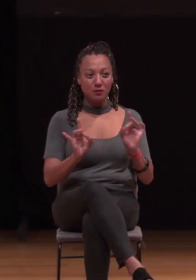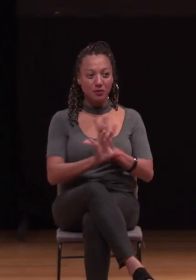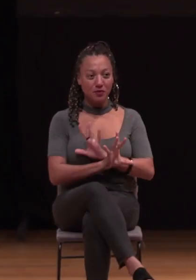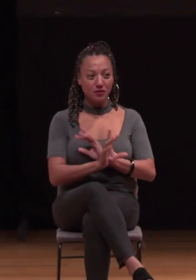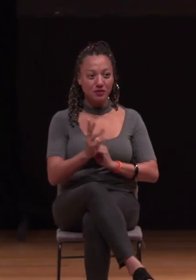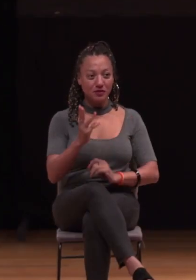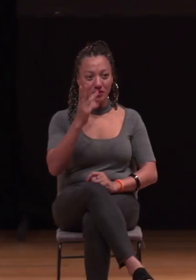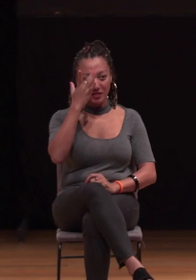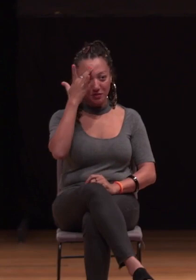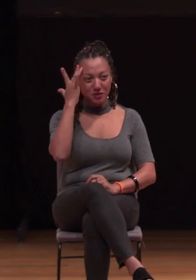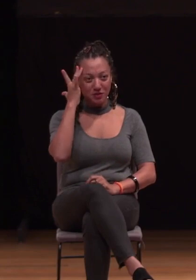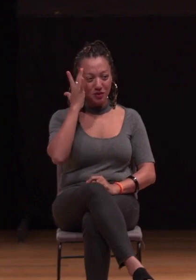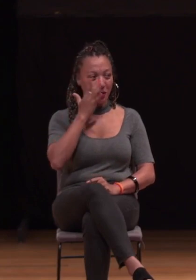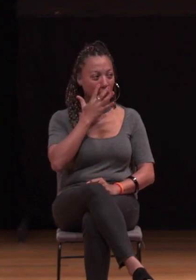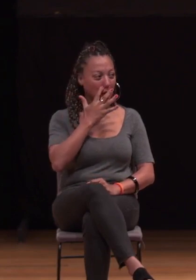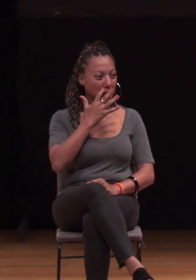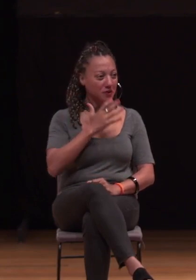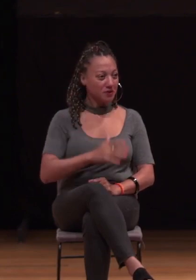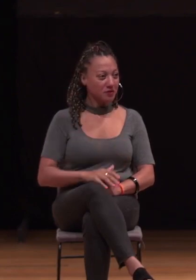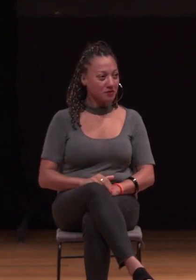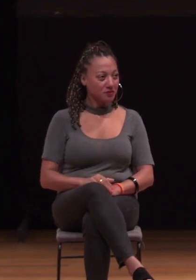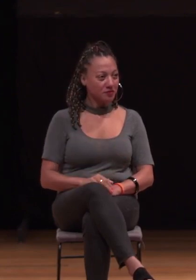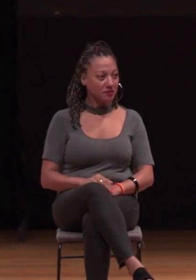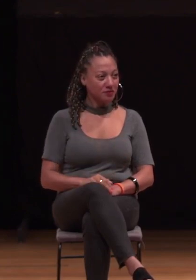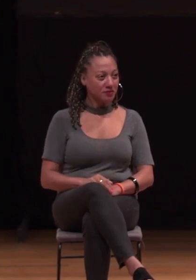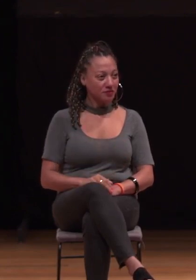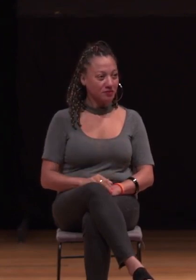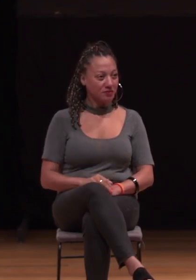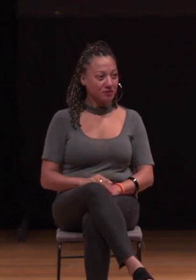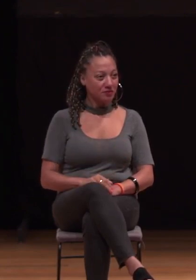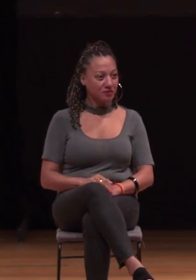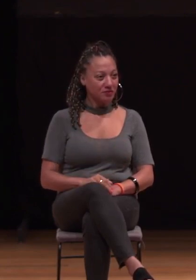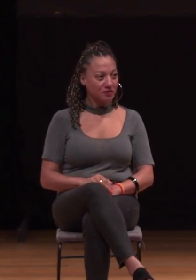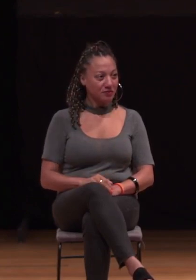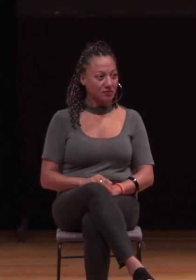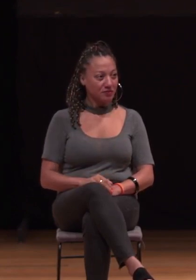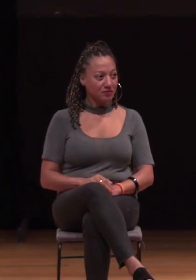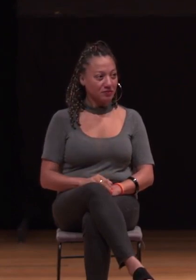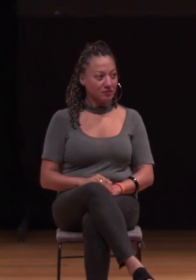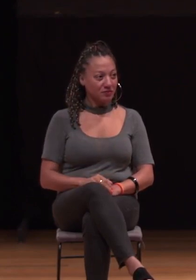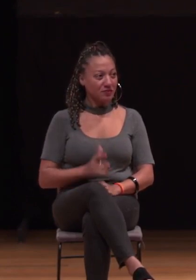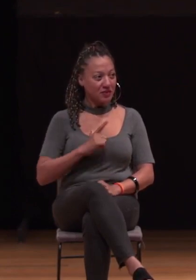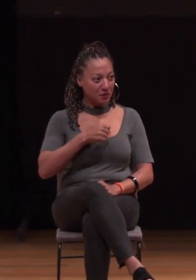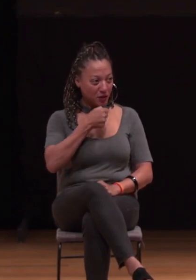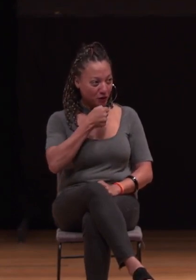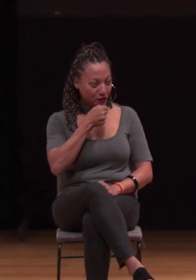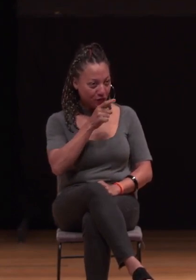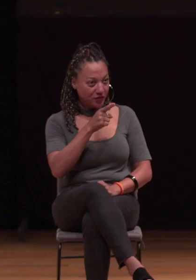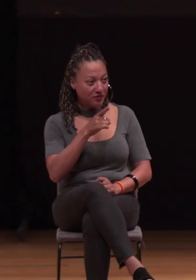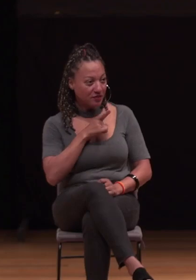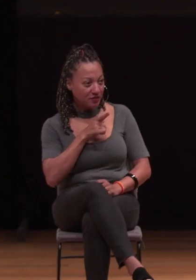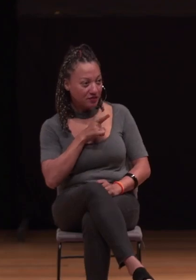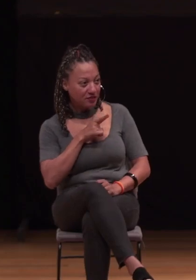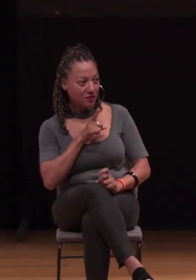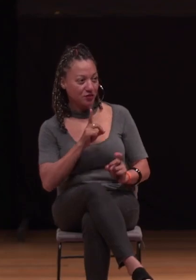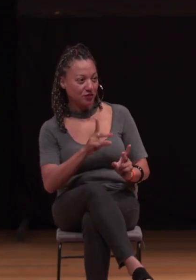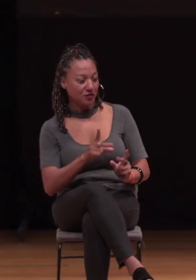3 pessoas, por gentileza, a gente faz 3. Microfones vão até eles? Então, beleza.